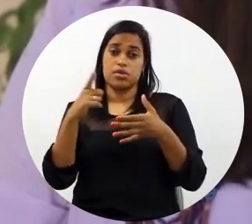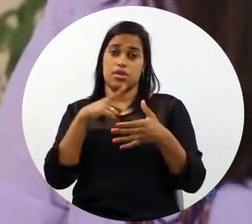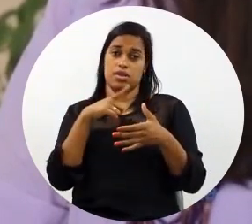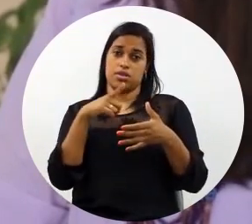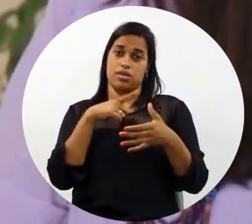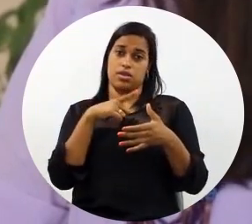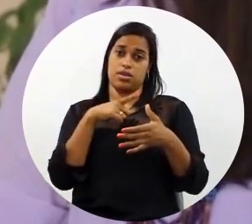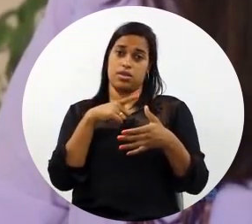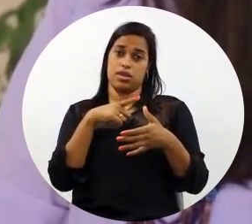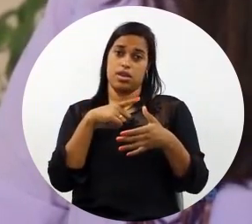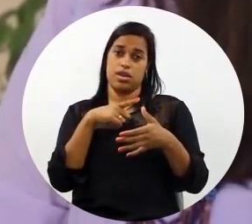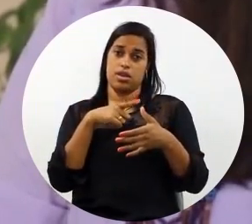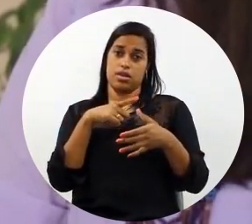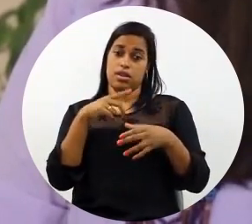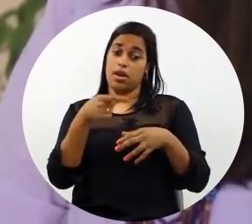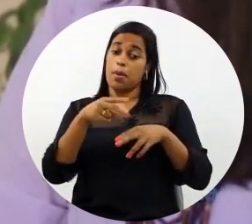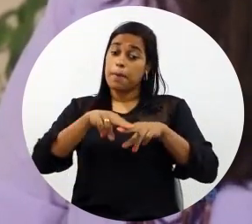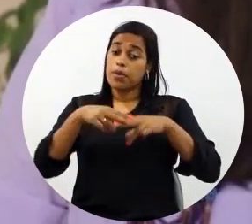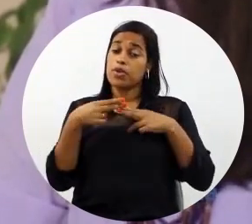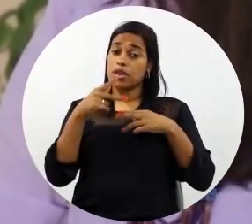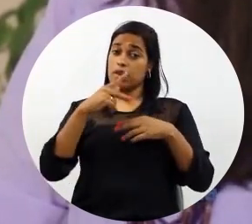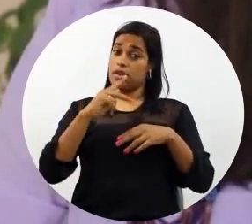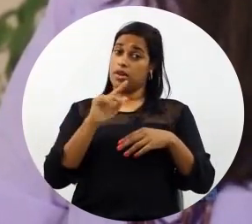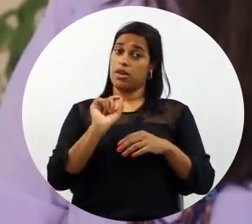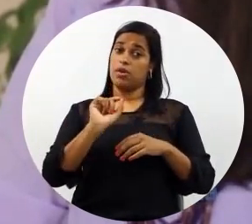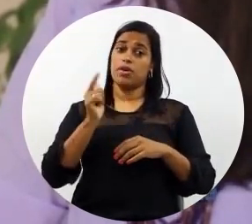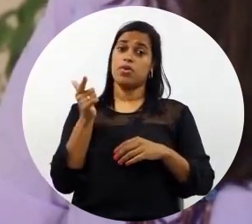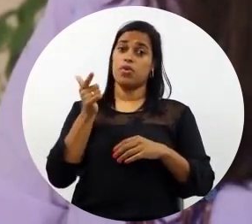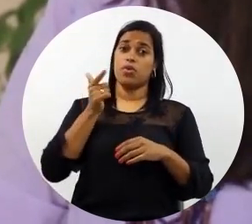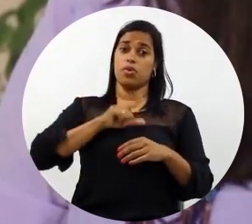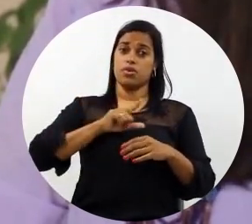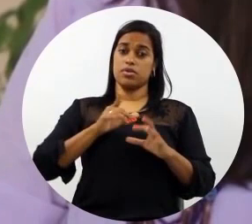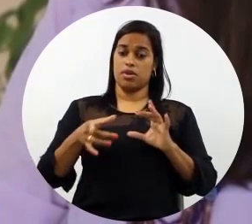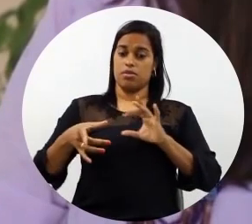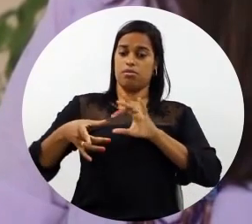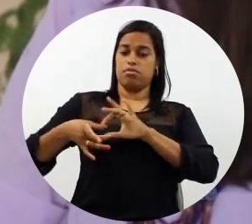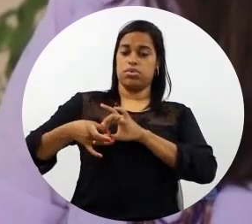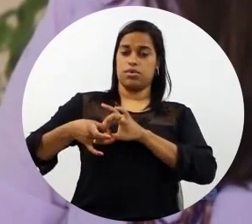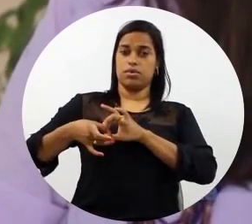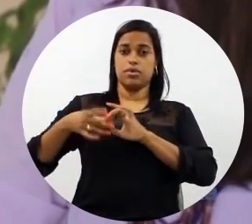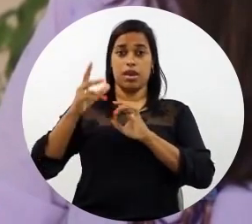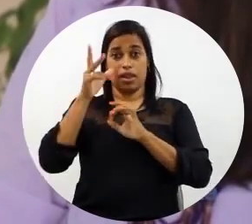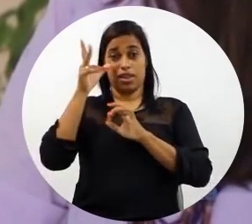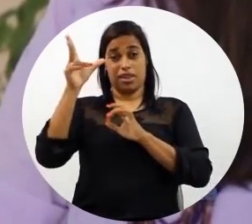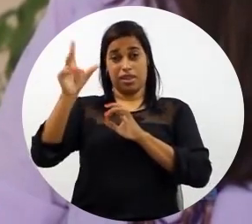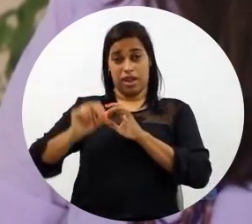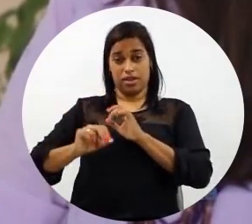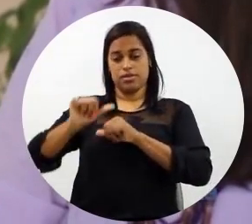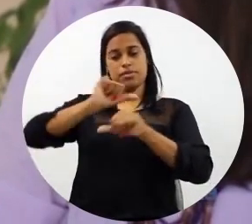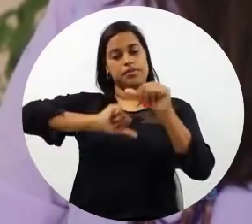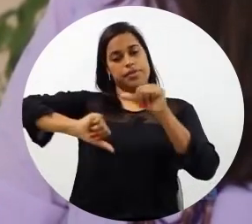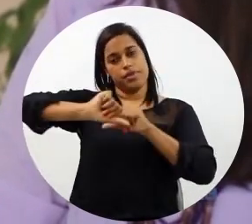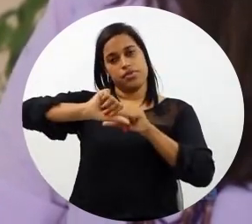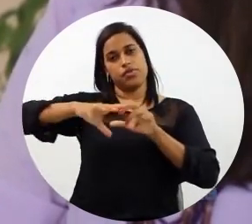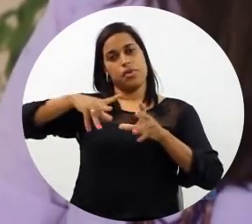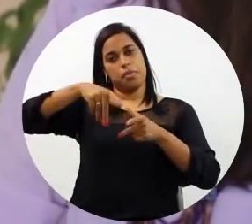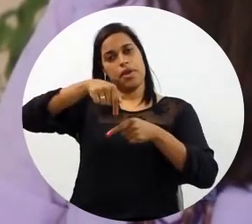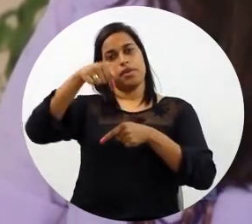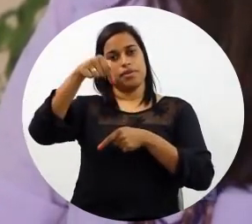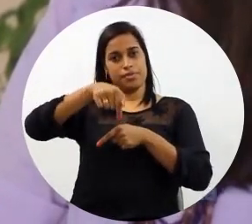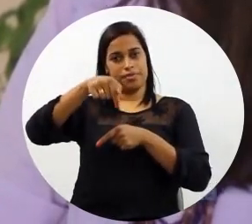o grande mérito dele foi conseguir conectar as ideias e transformar num